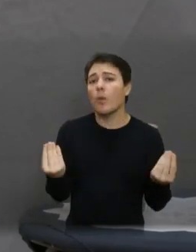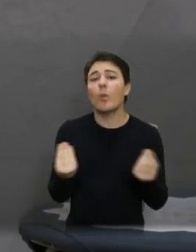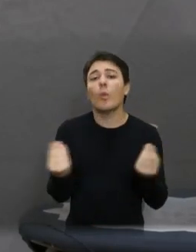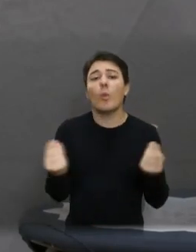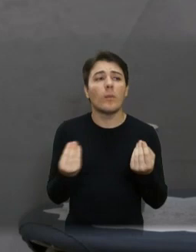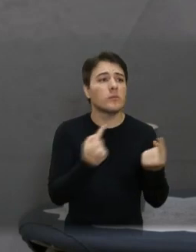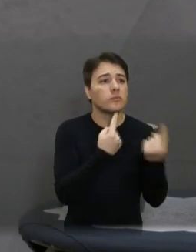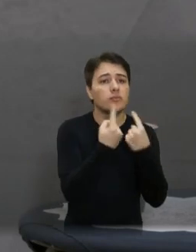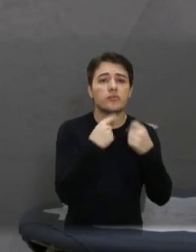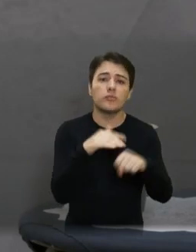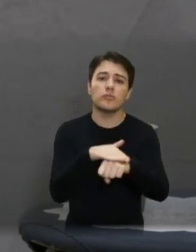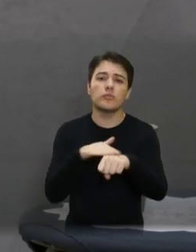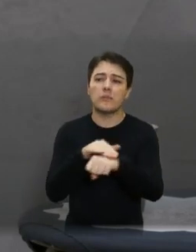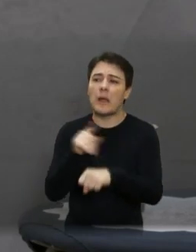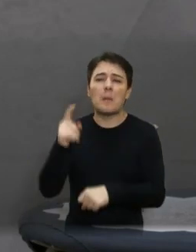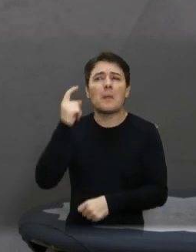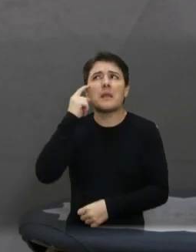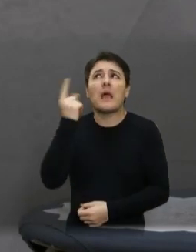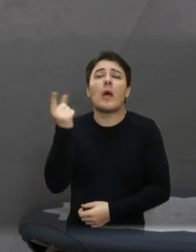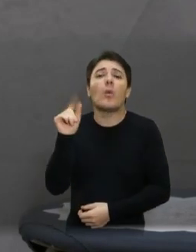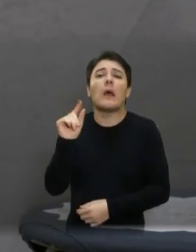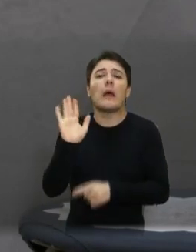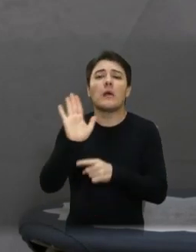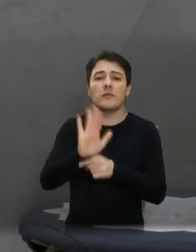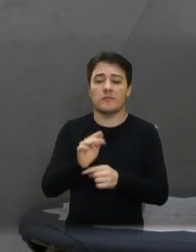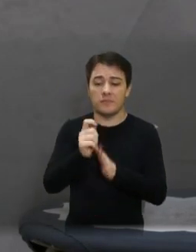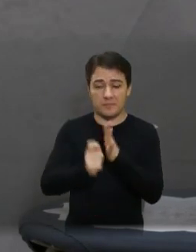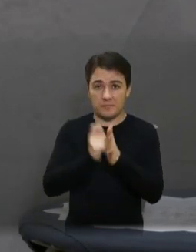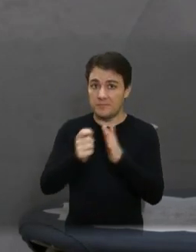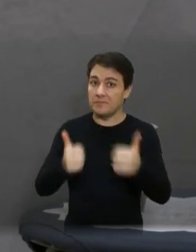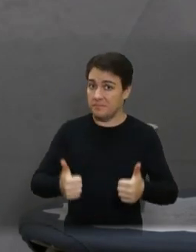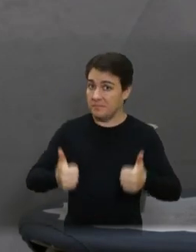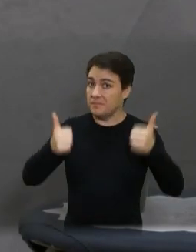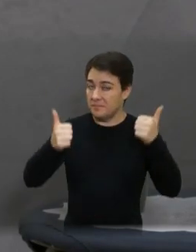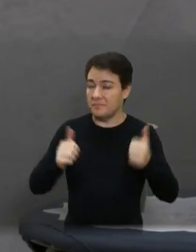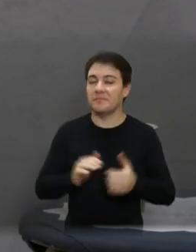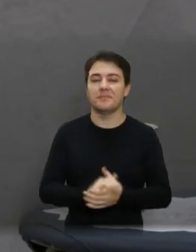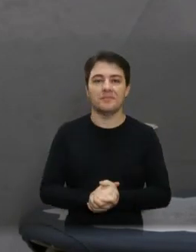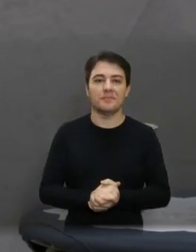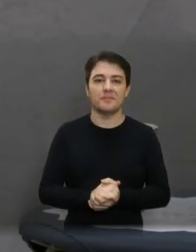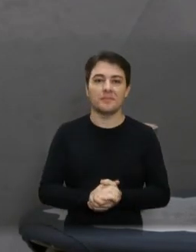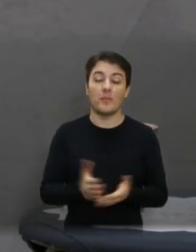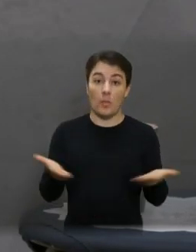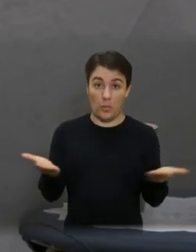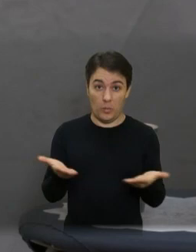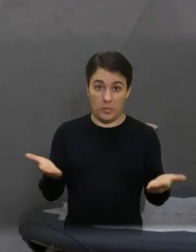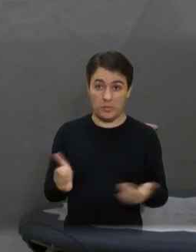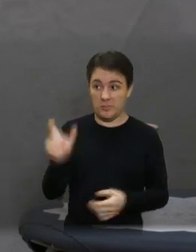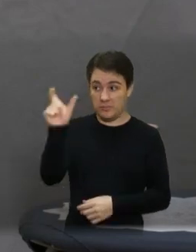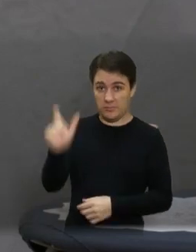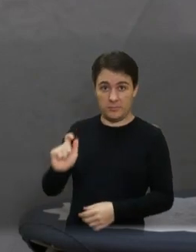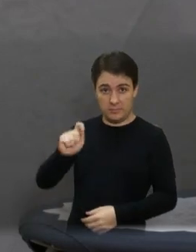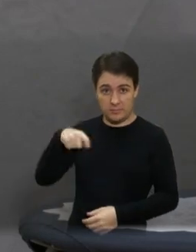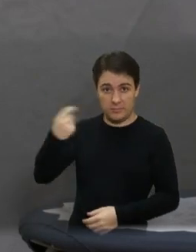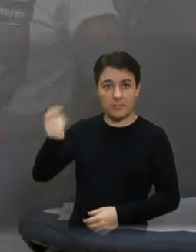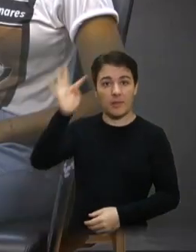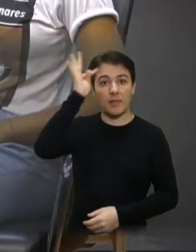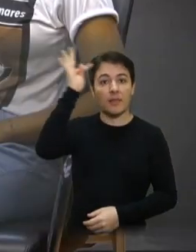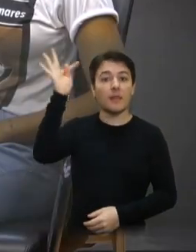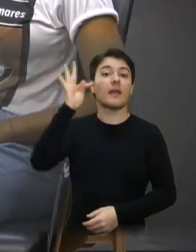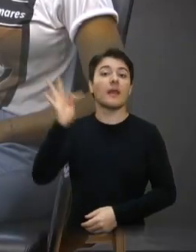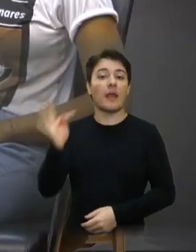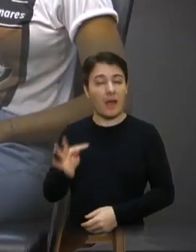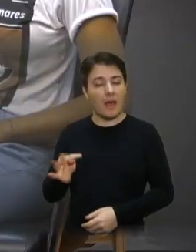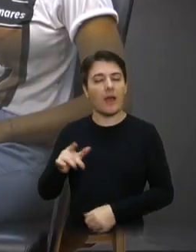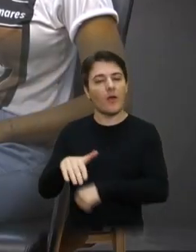trabalha com quem conversa se o que está pensando para ajudar a construir uma cidade cada vez melhor e a nossa conversa de hoje é com